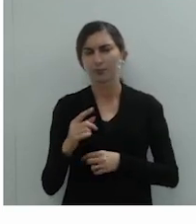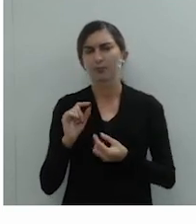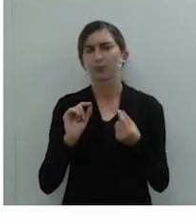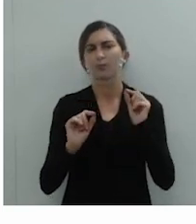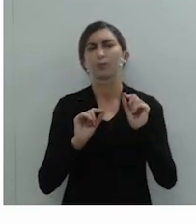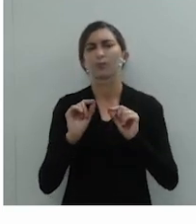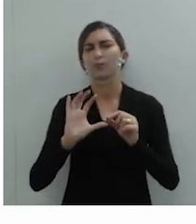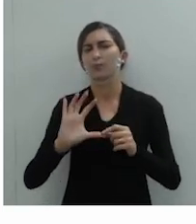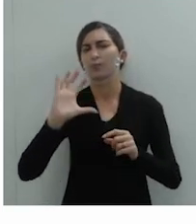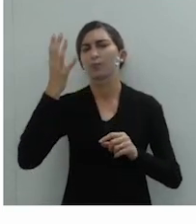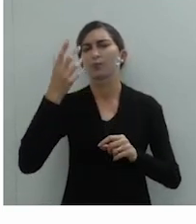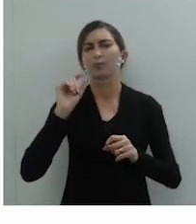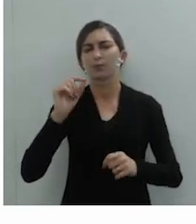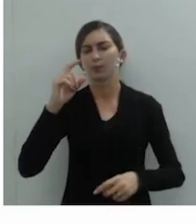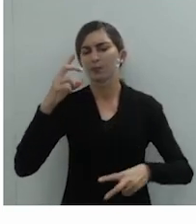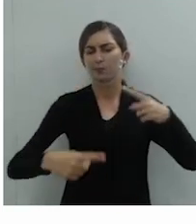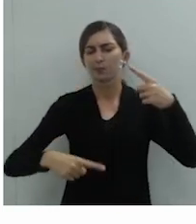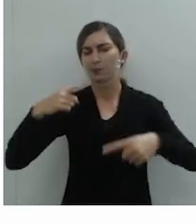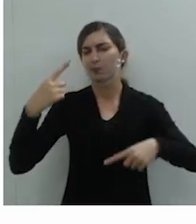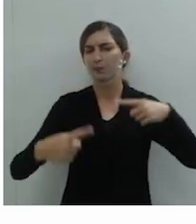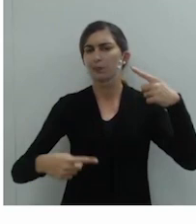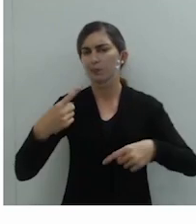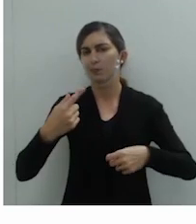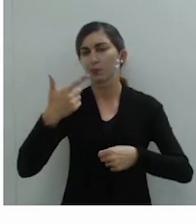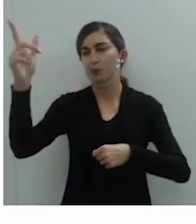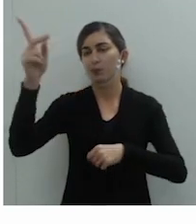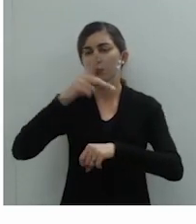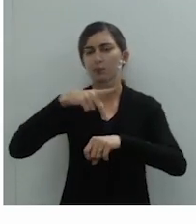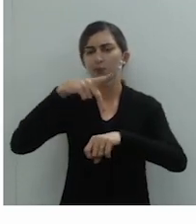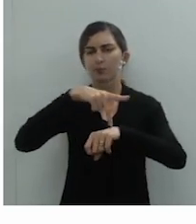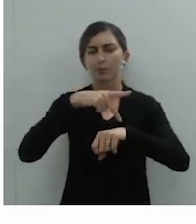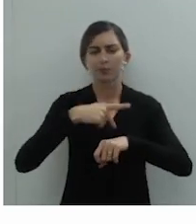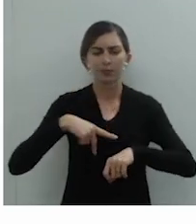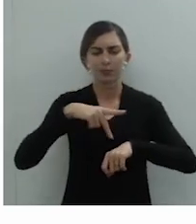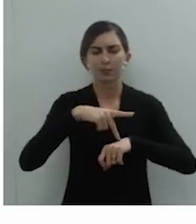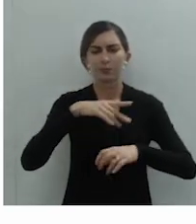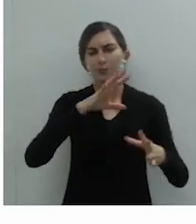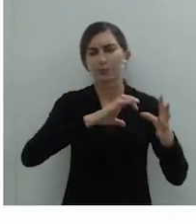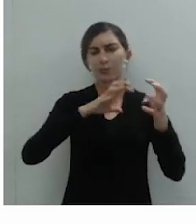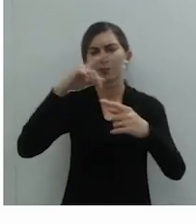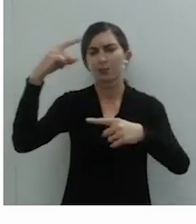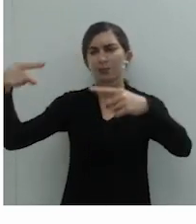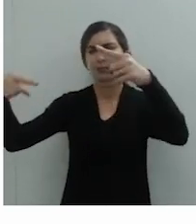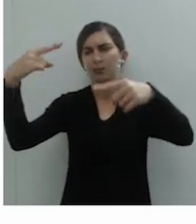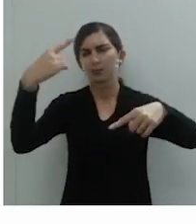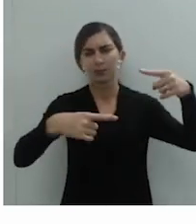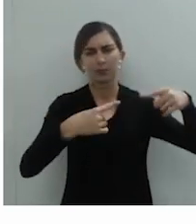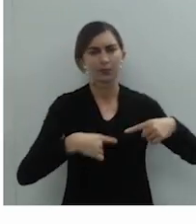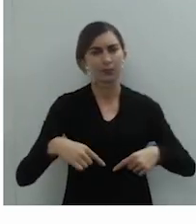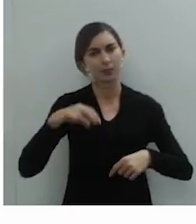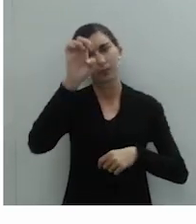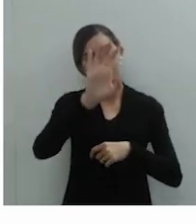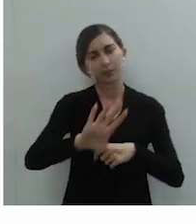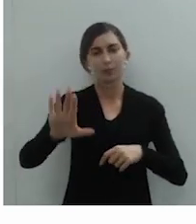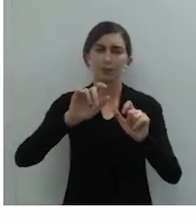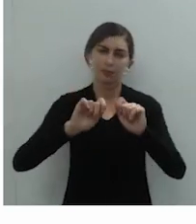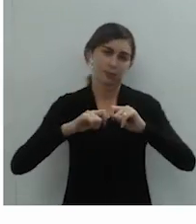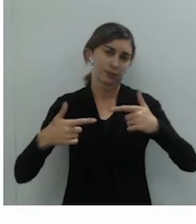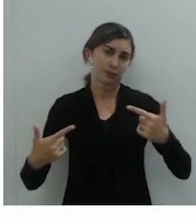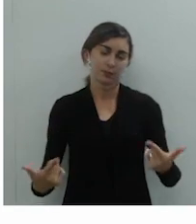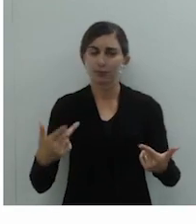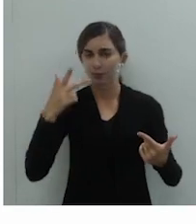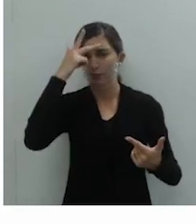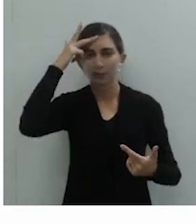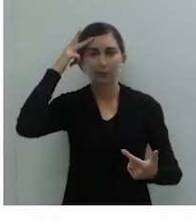provocou discussões entre outros países europeus. Claro, todo